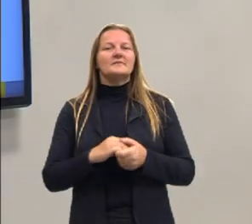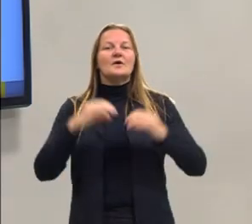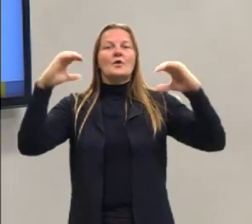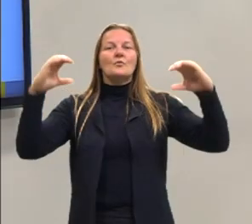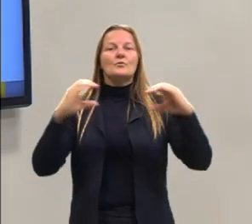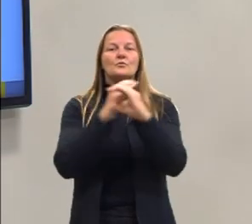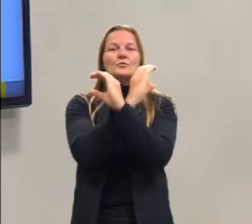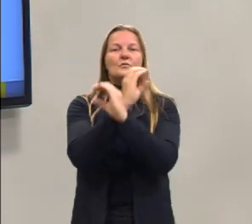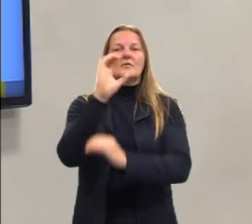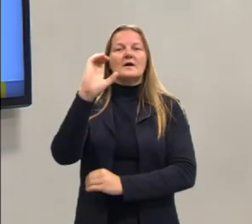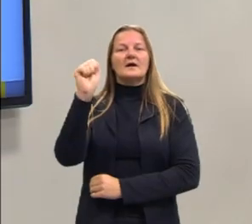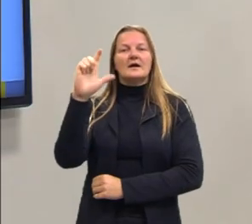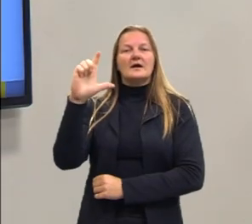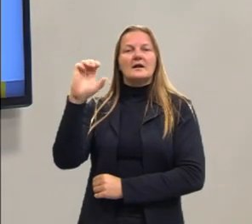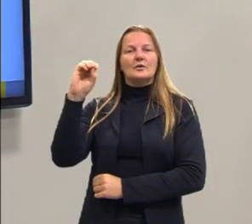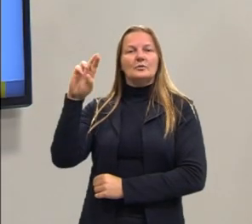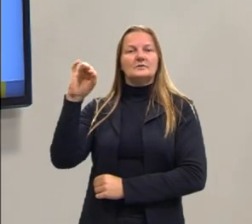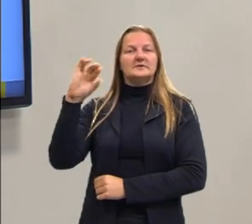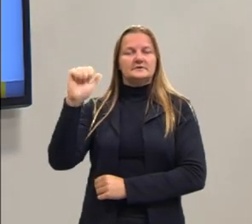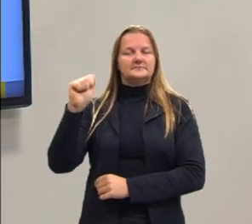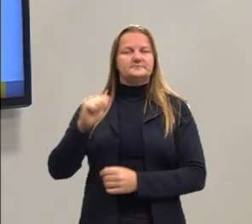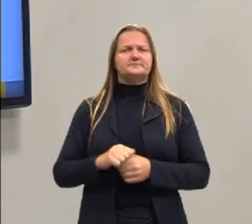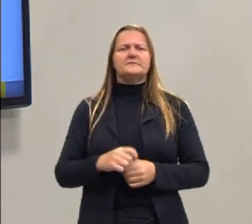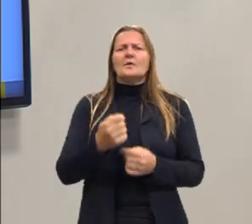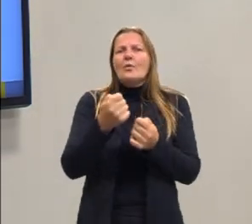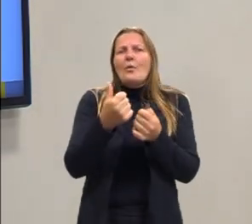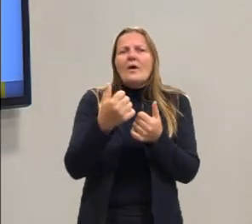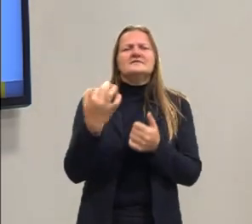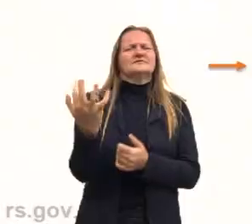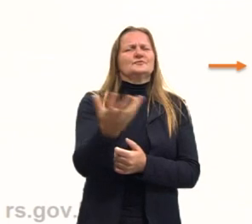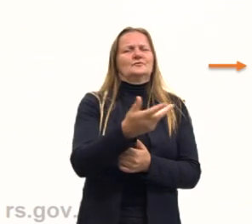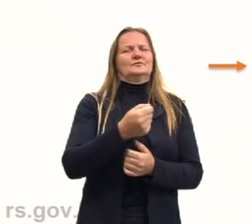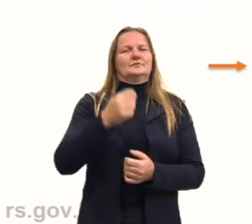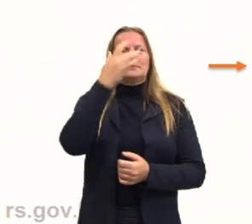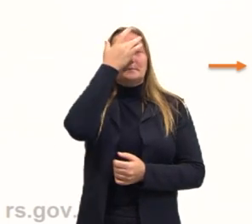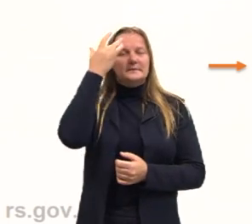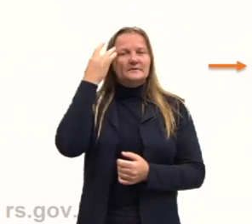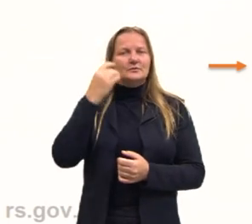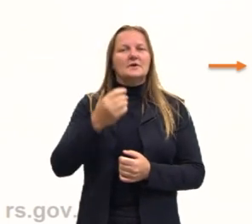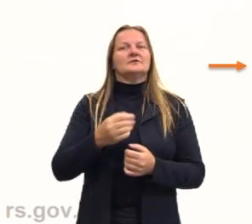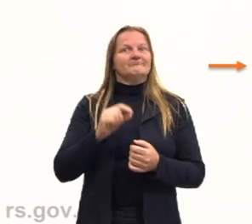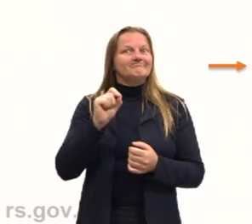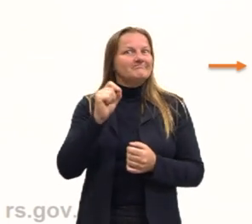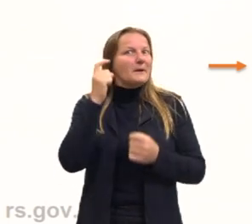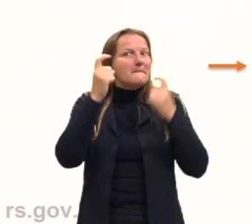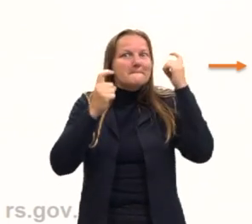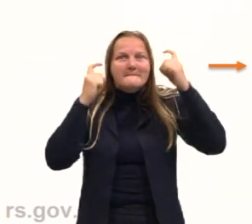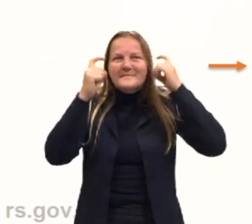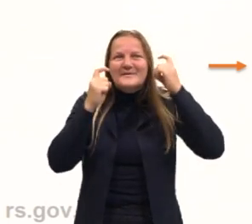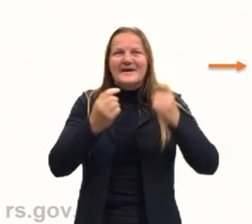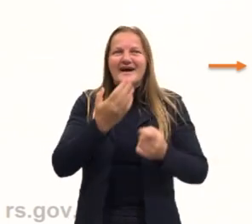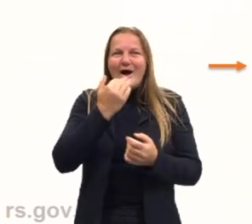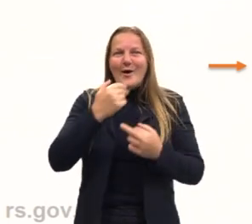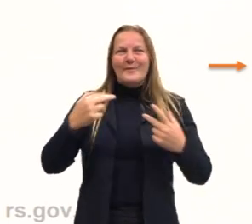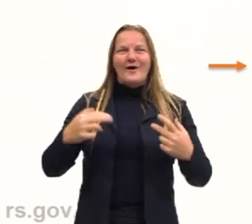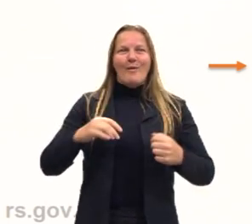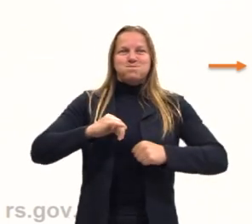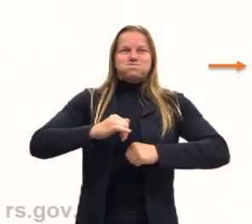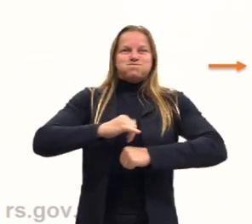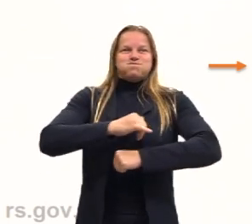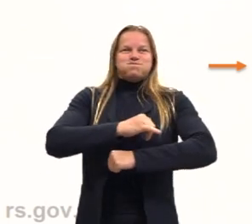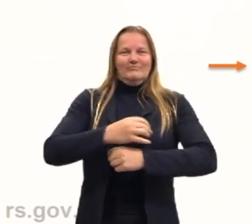calorias A grande maioria da população se preocupa com o consumo de calorias né tanto para ganho